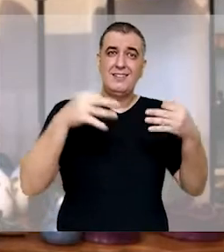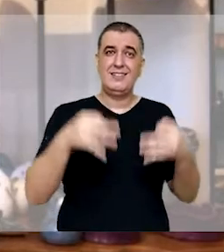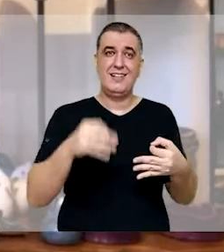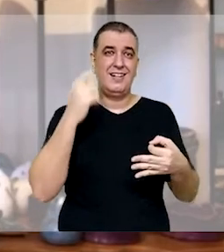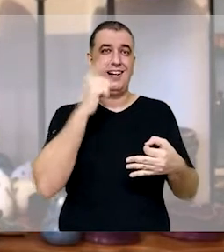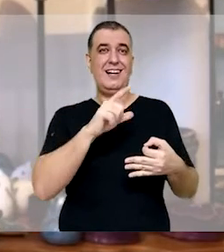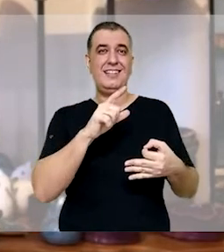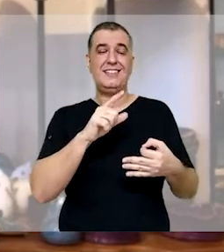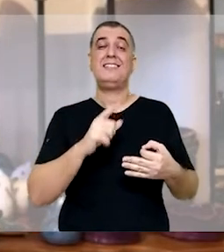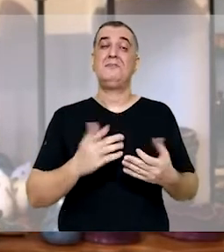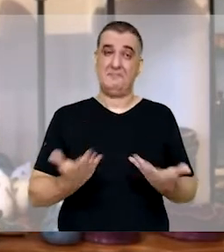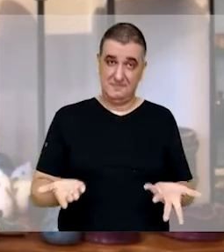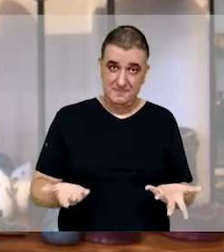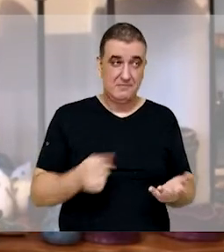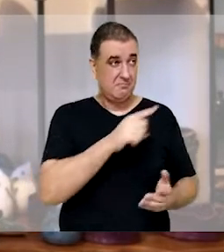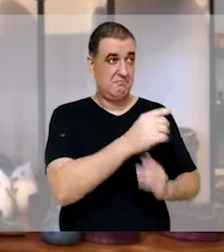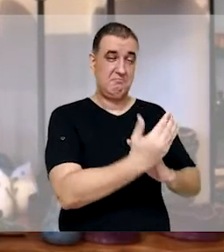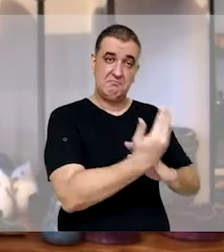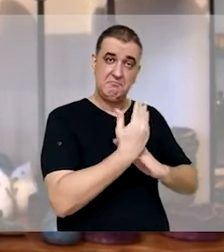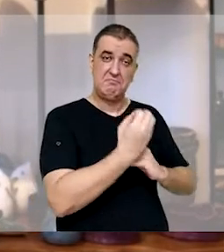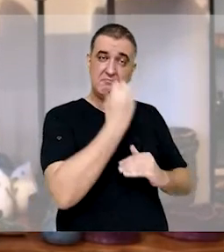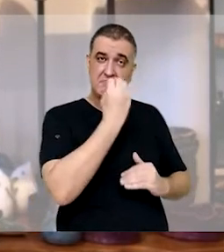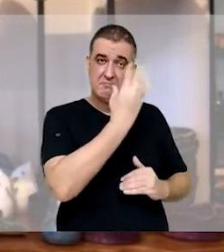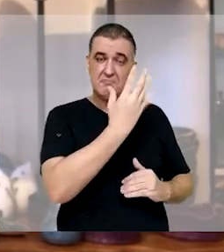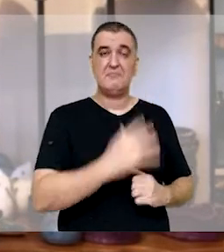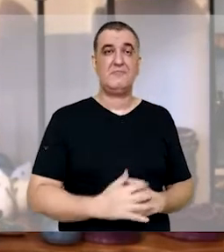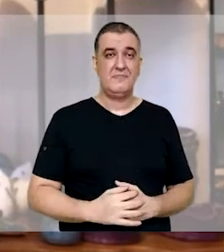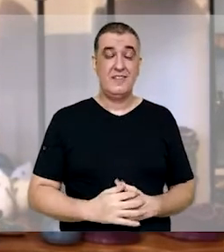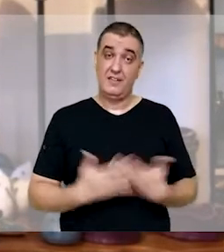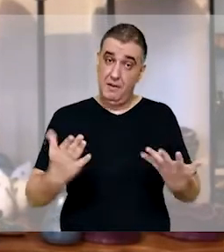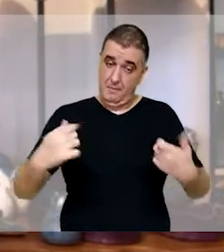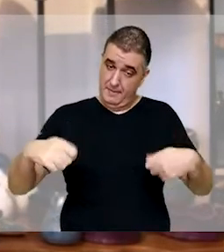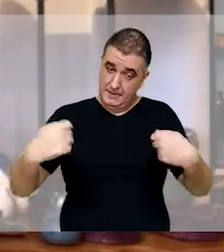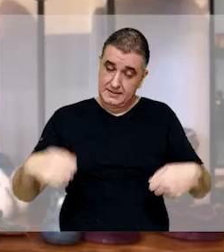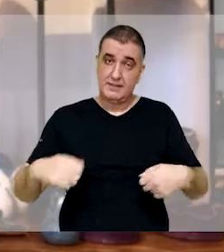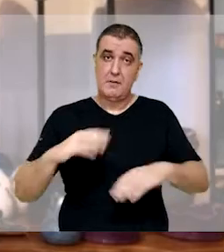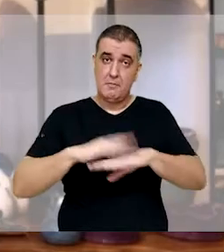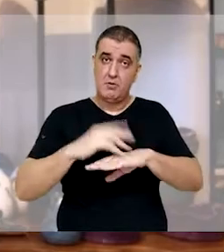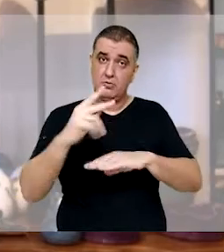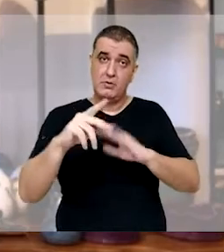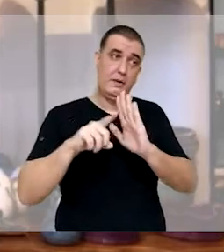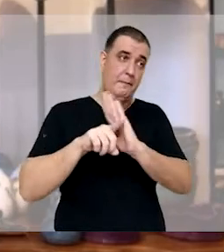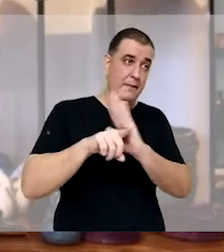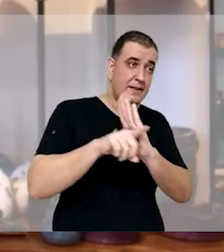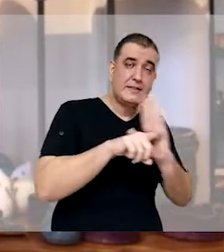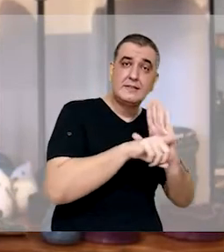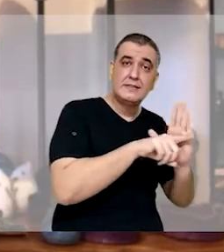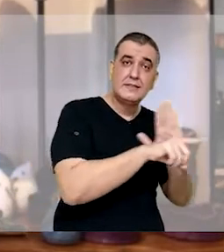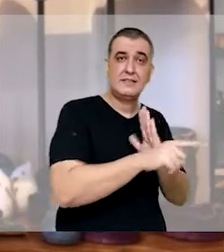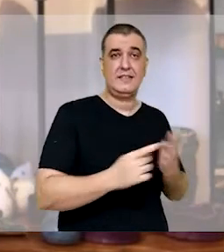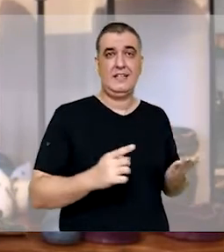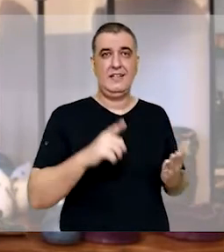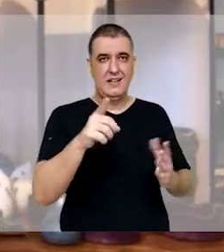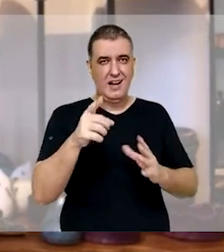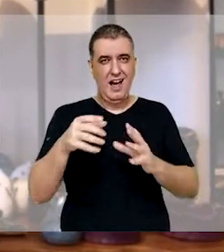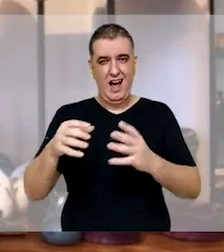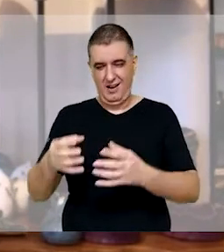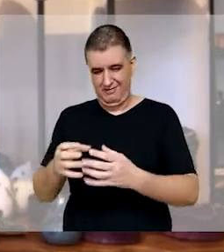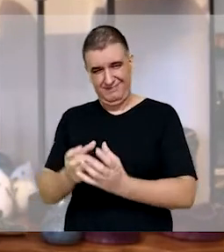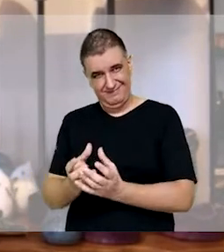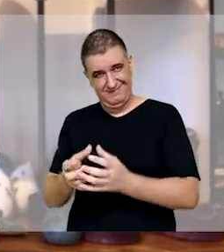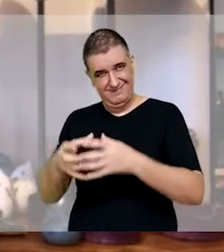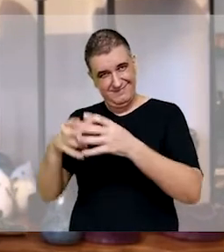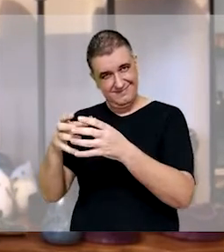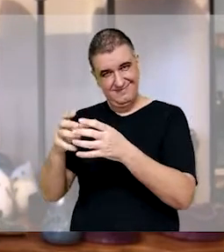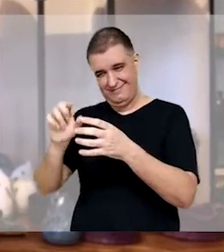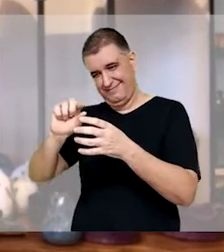é muito bom. Agora, por exemplo, para fazer qualquer trabalho, a gente tem que pesquisar. Então, vou fazer uma simples caneca.